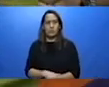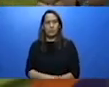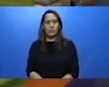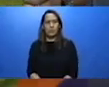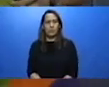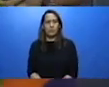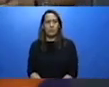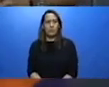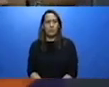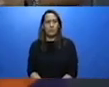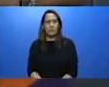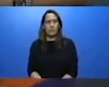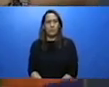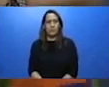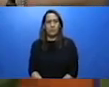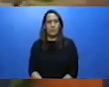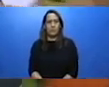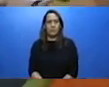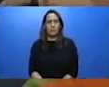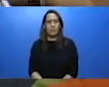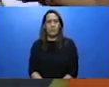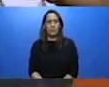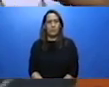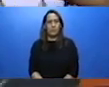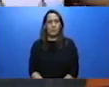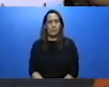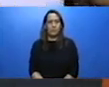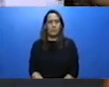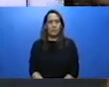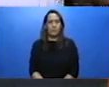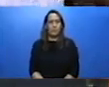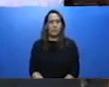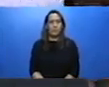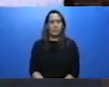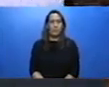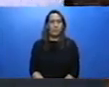soltas. Certíssimo? Partindo para o próximo.